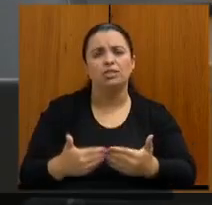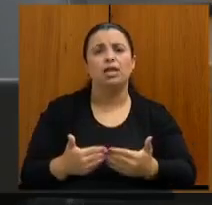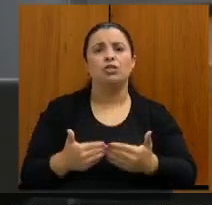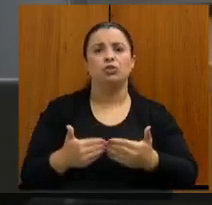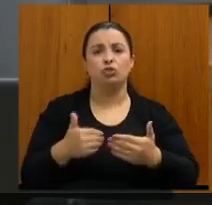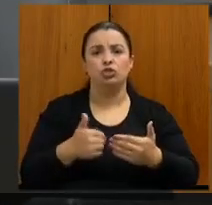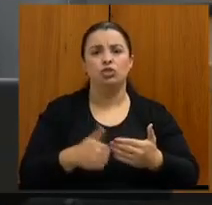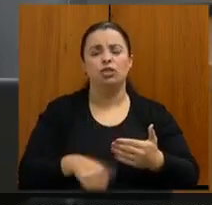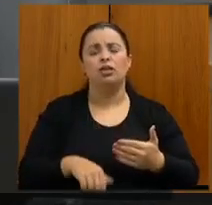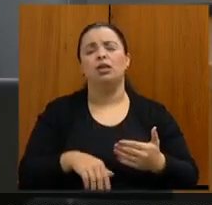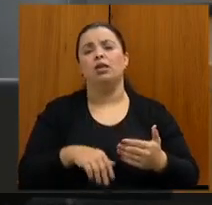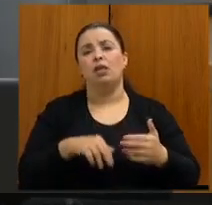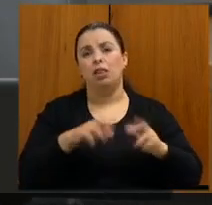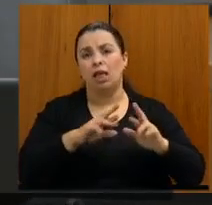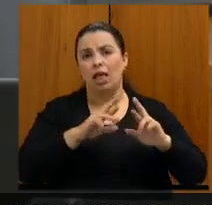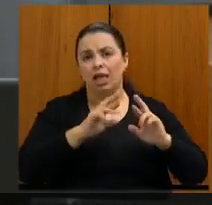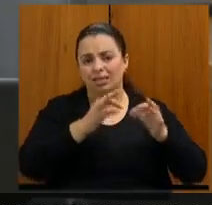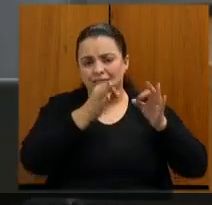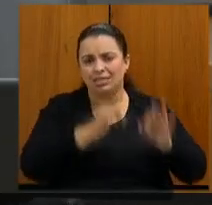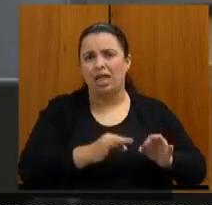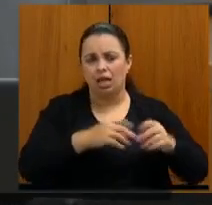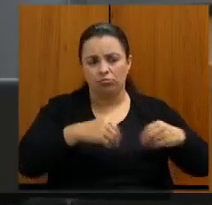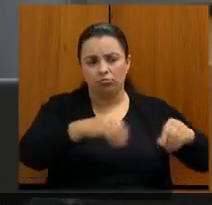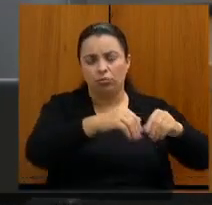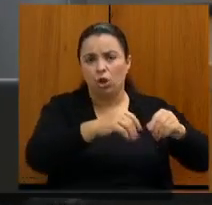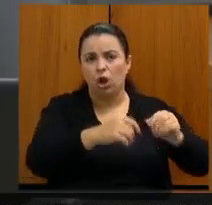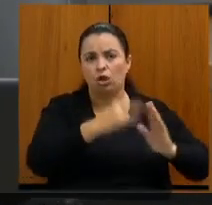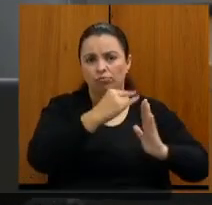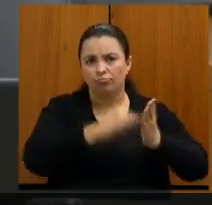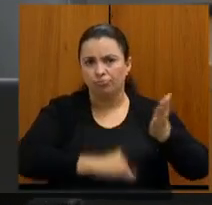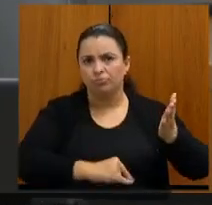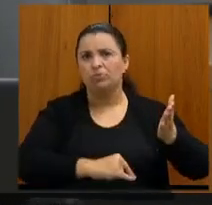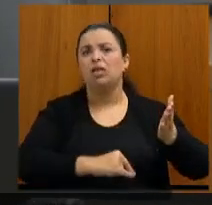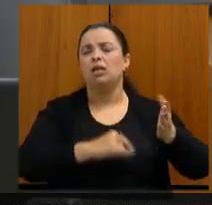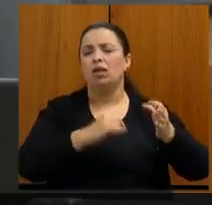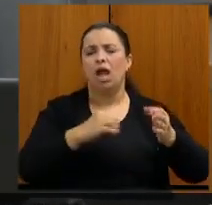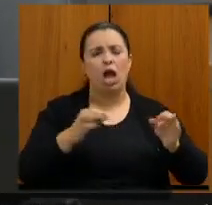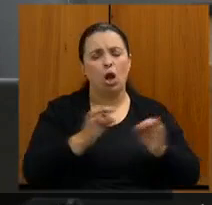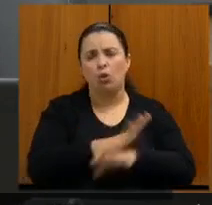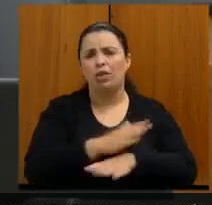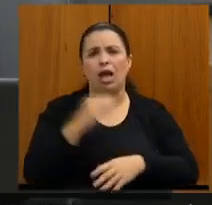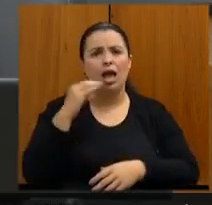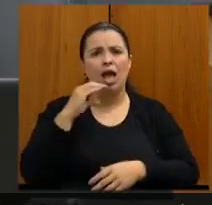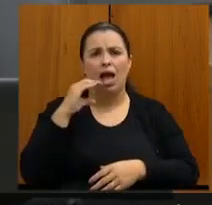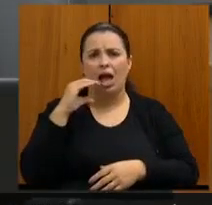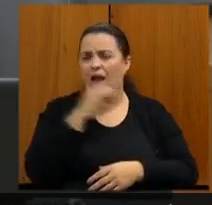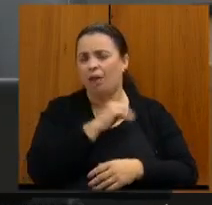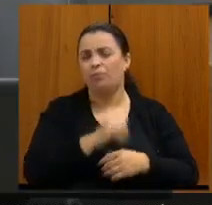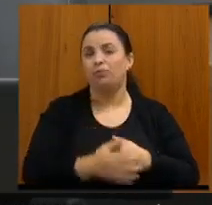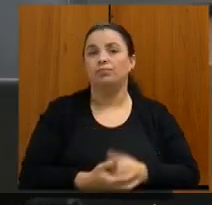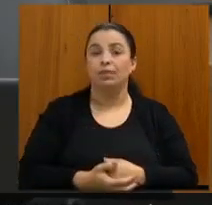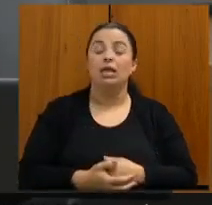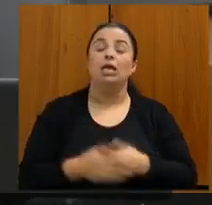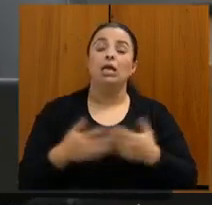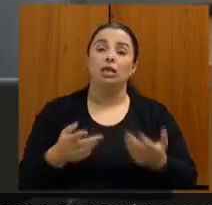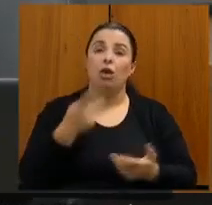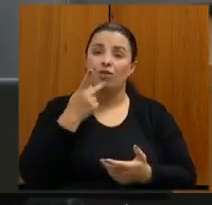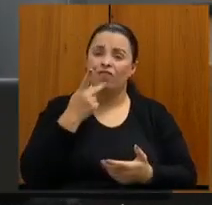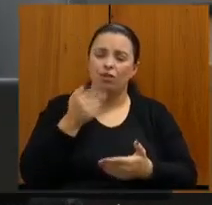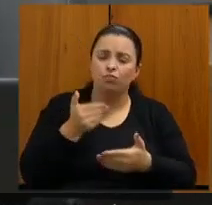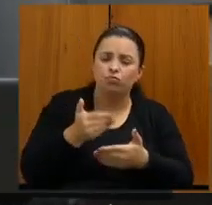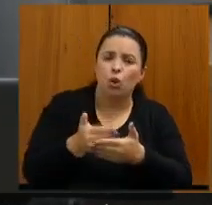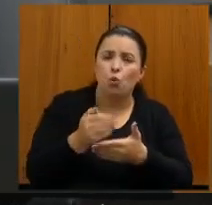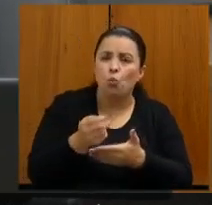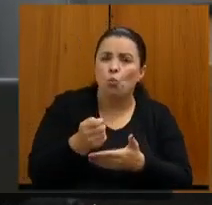fundiária Jaine se não ser uma questão de dias né sim Dizer para vocês que a gente sabe né e a gente fez questão